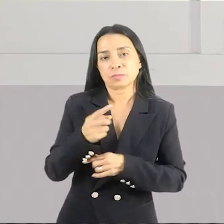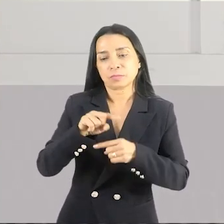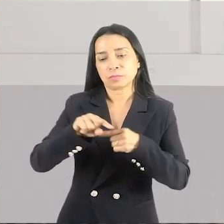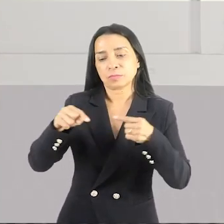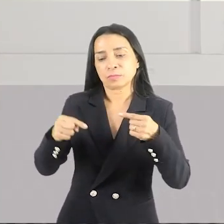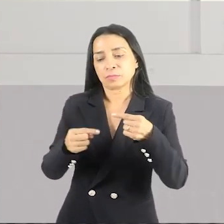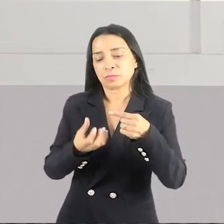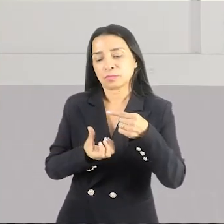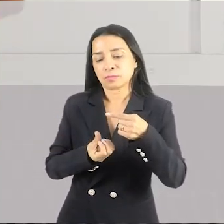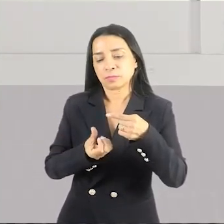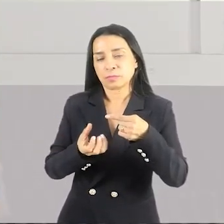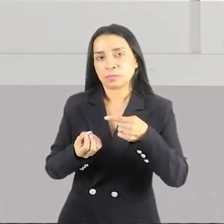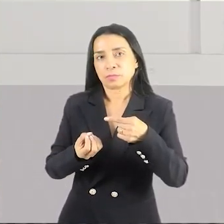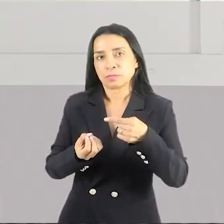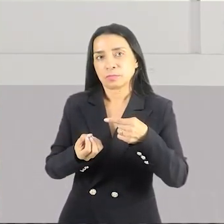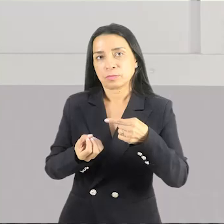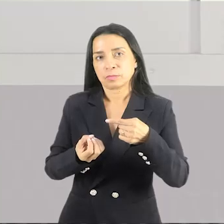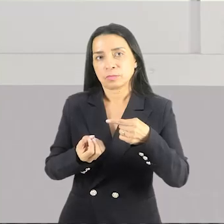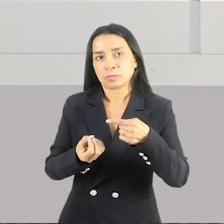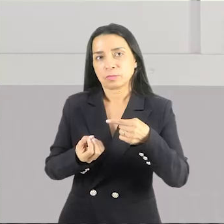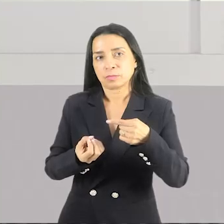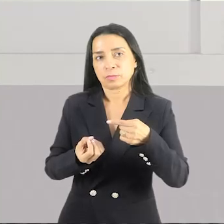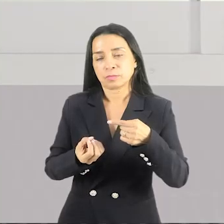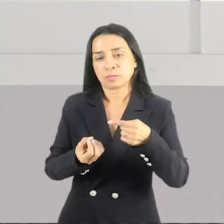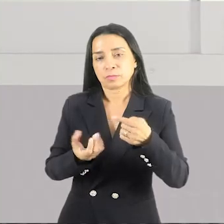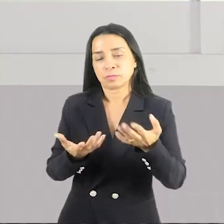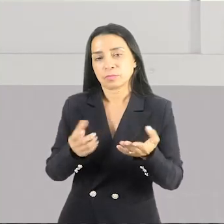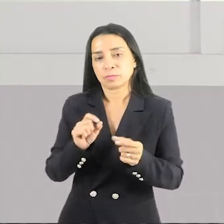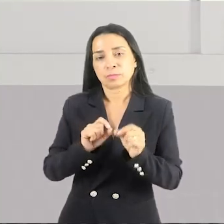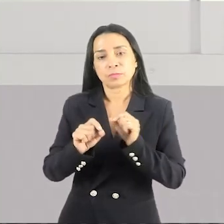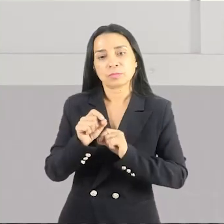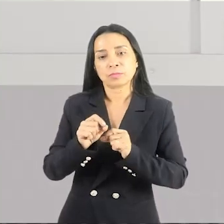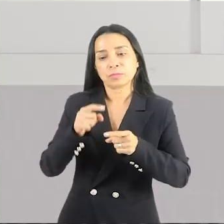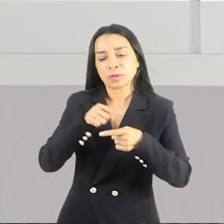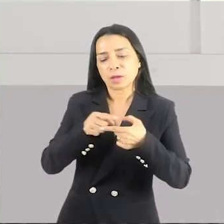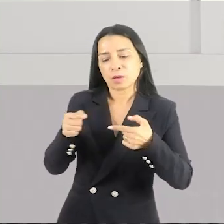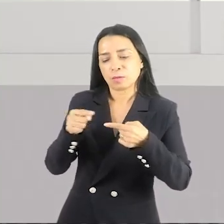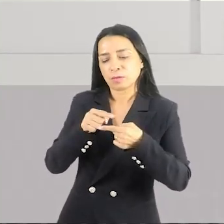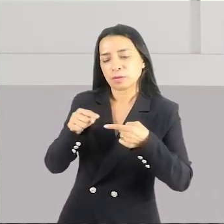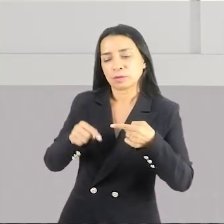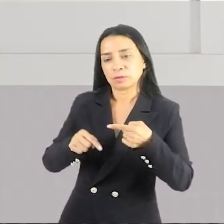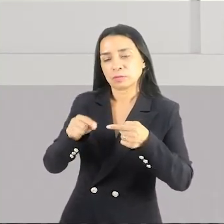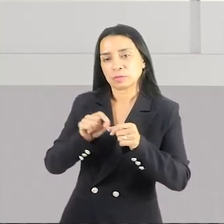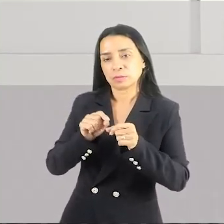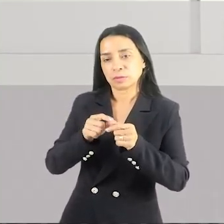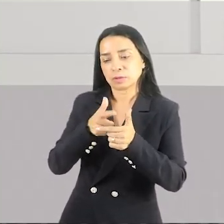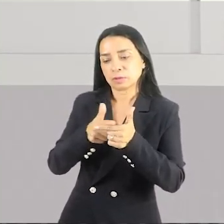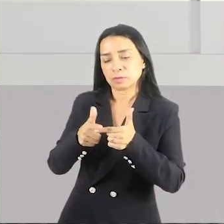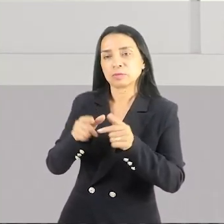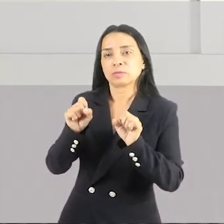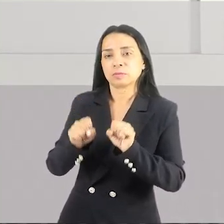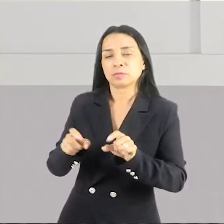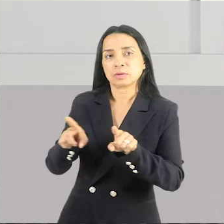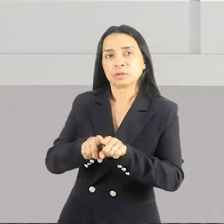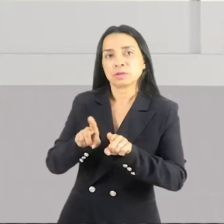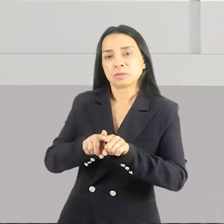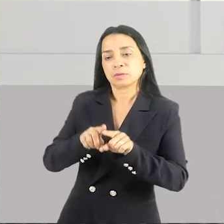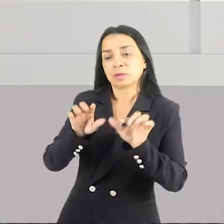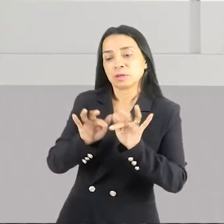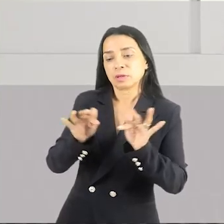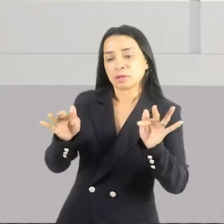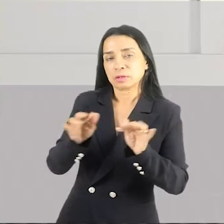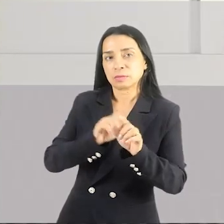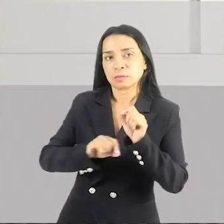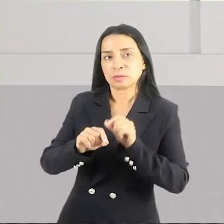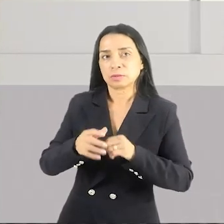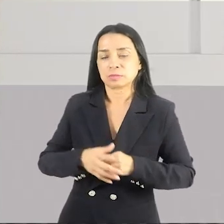dividido por 60. Certo? É uma fração que você vai fazer essa divisão. Você pode também aqui dar uma simplificada,